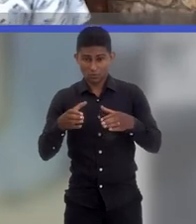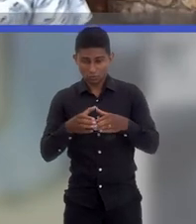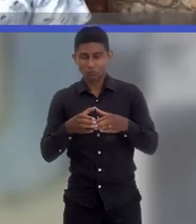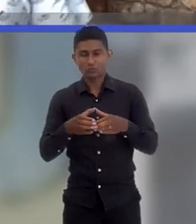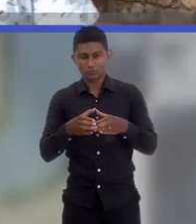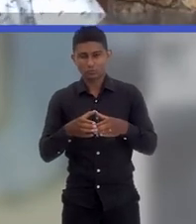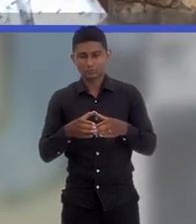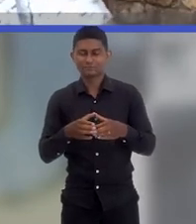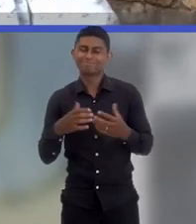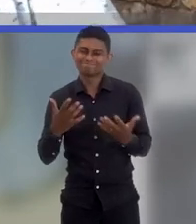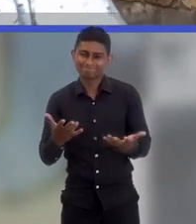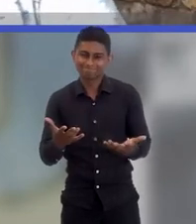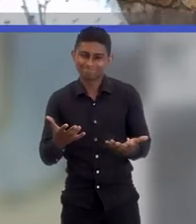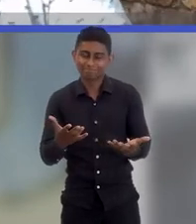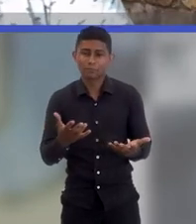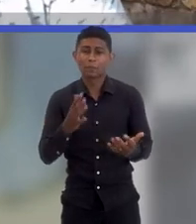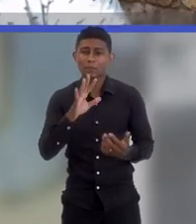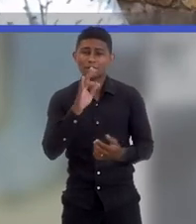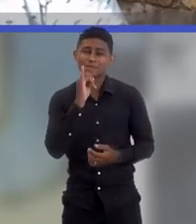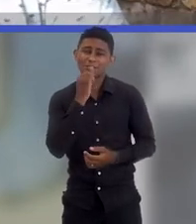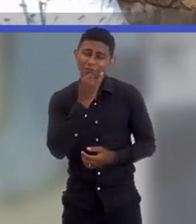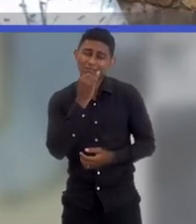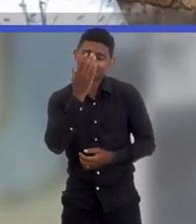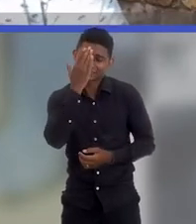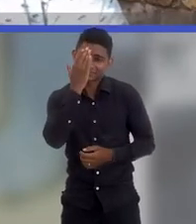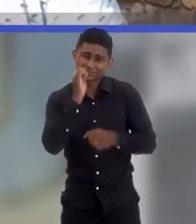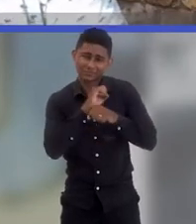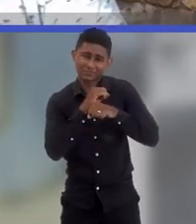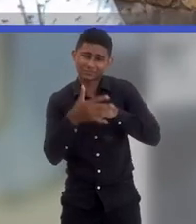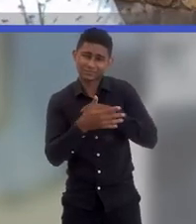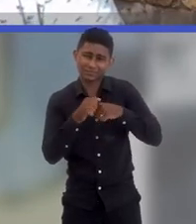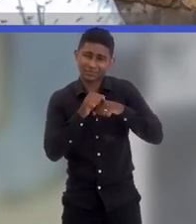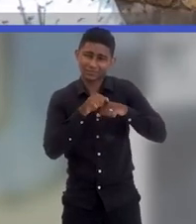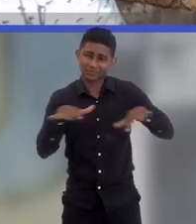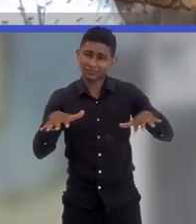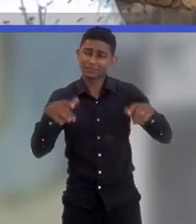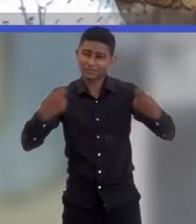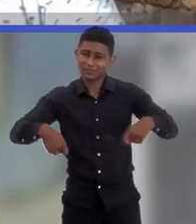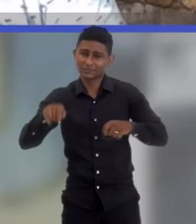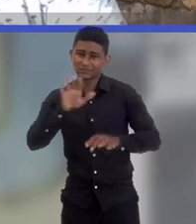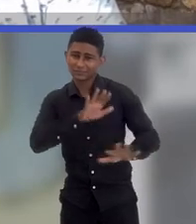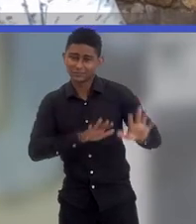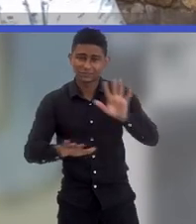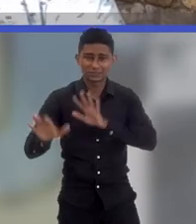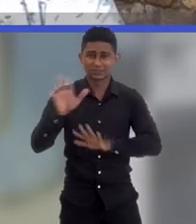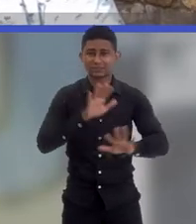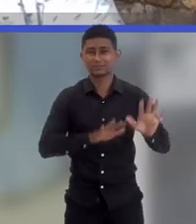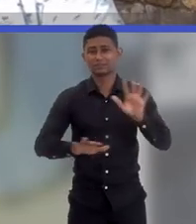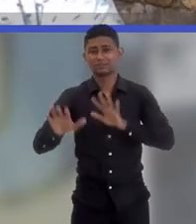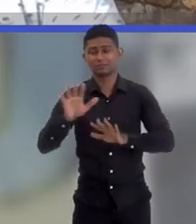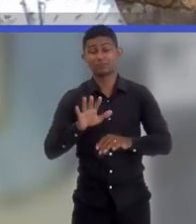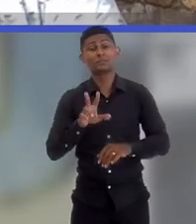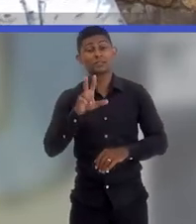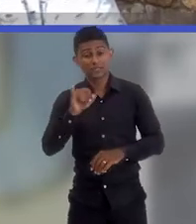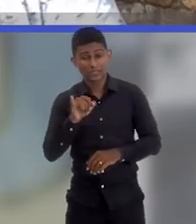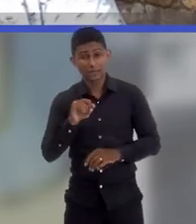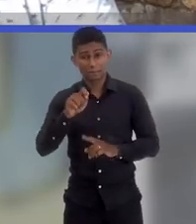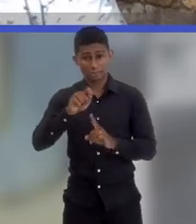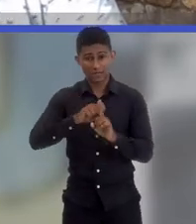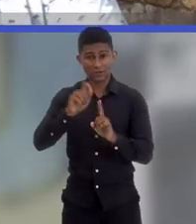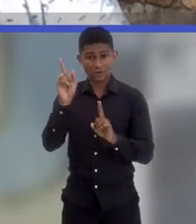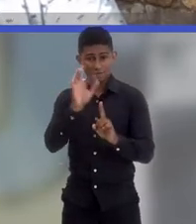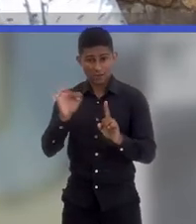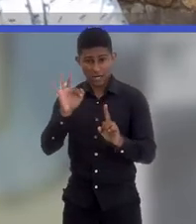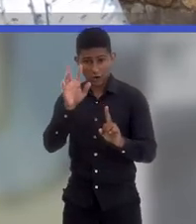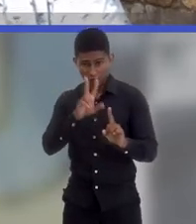isso? Infelizmente, tem toda a questão sanitária para a gente se preocupar. Então, eu não estou com pressa. Se o desfile